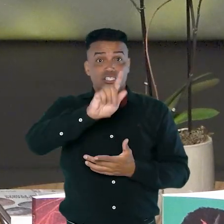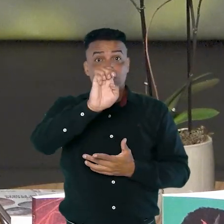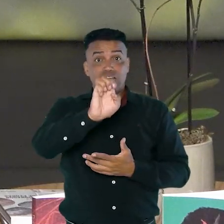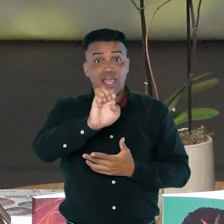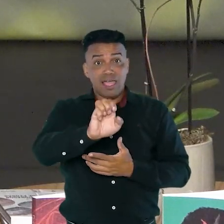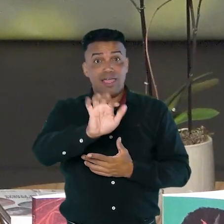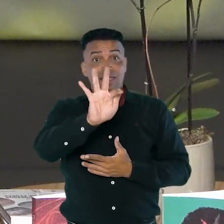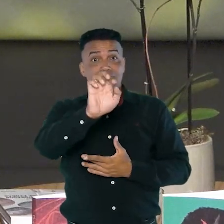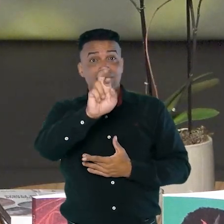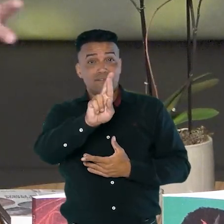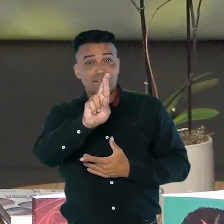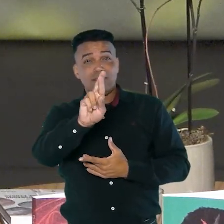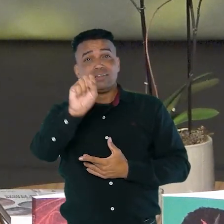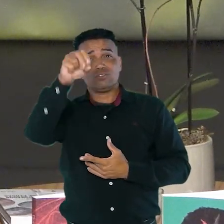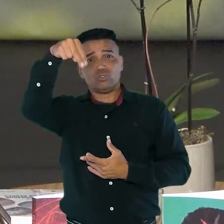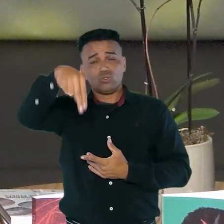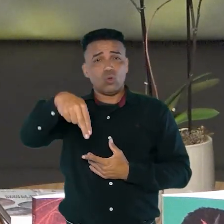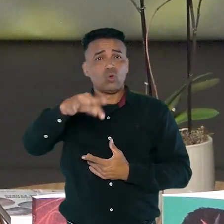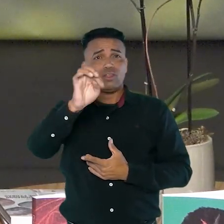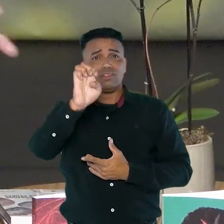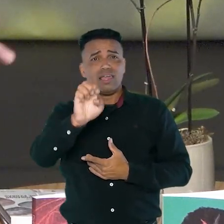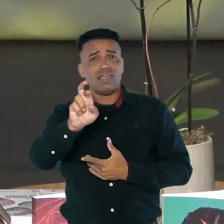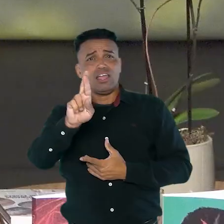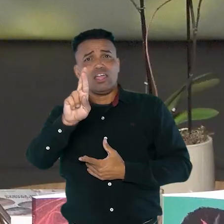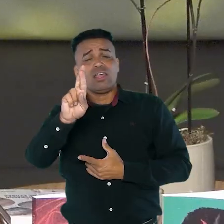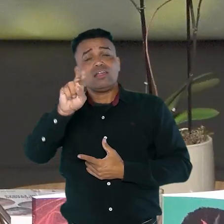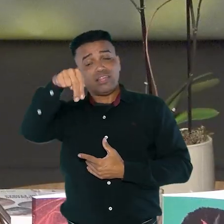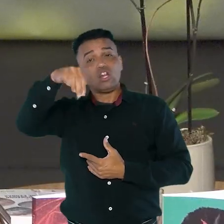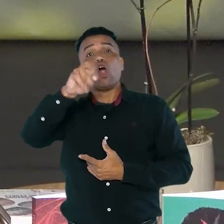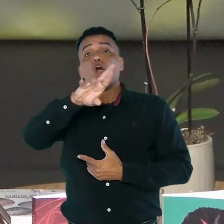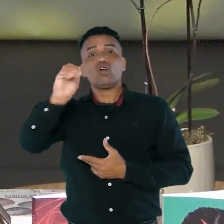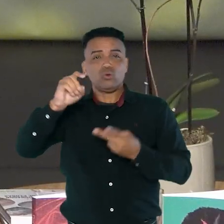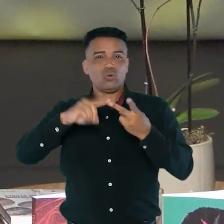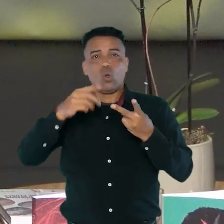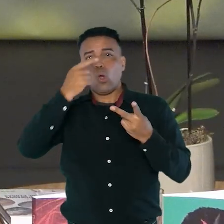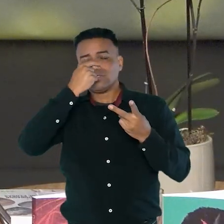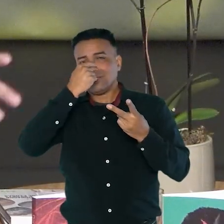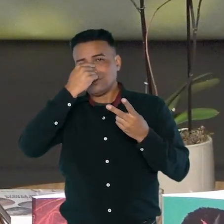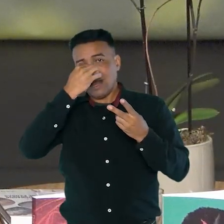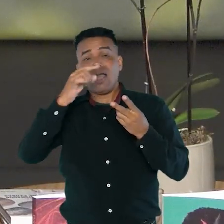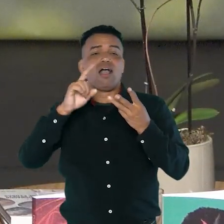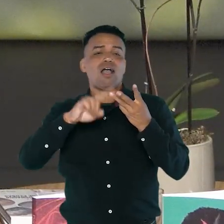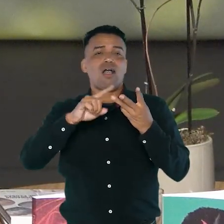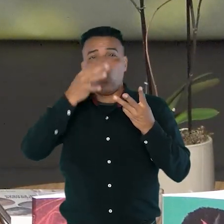Tenório, Conceição Evaristo, Djamila Ribeiro... Ana Maria